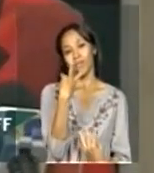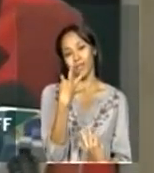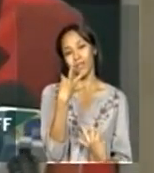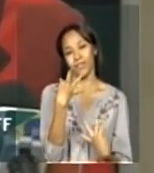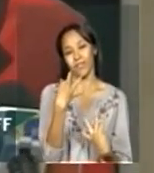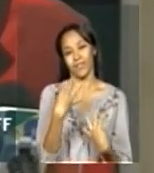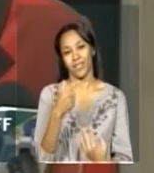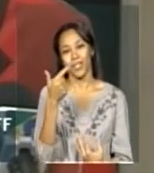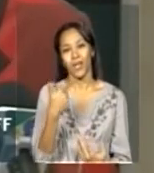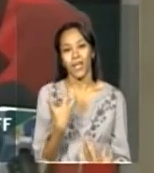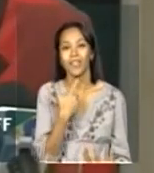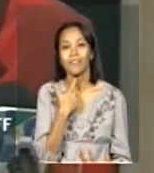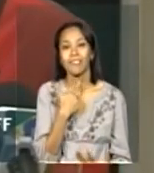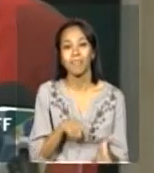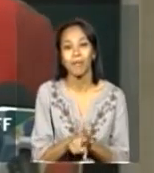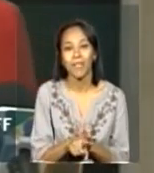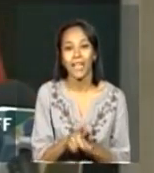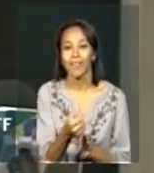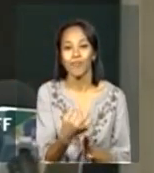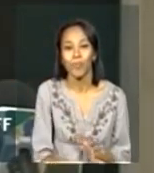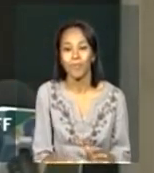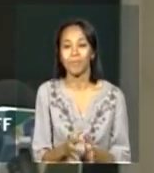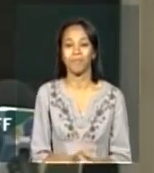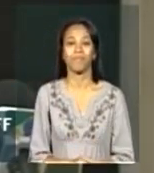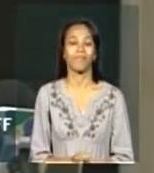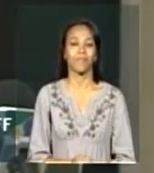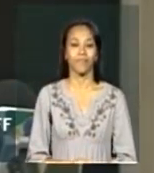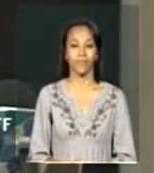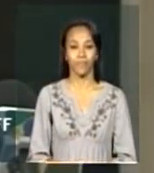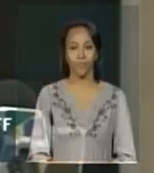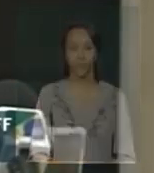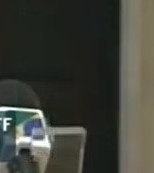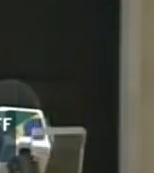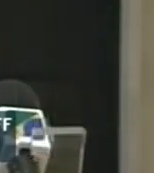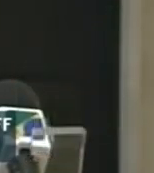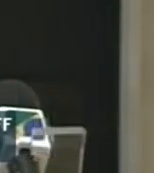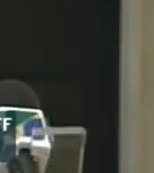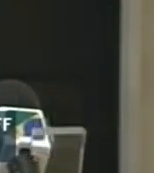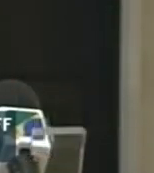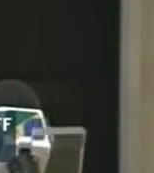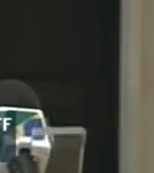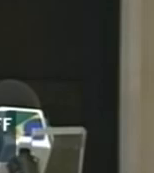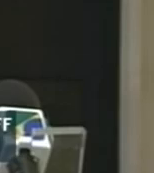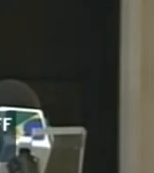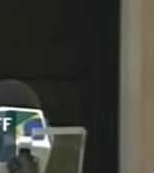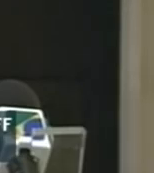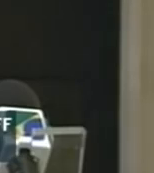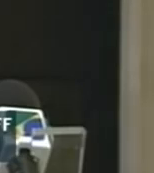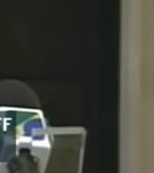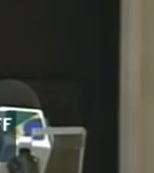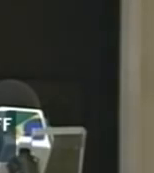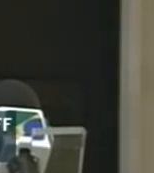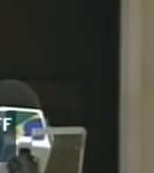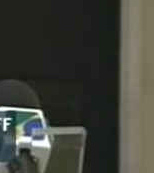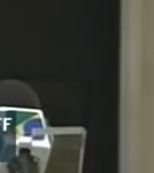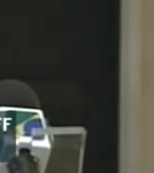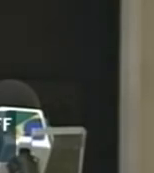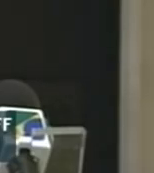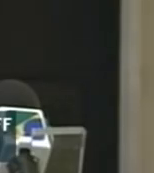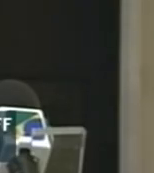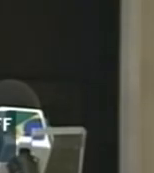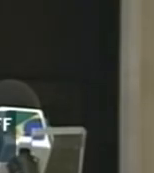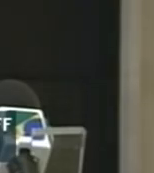uma cara de que eu quero perguntar e ela não deixa. PRB ontem deu entrevista dizendo que a senhora pediu a ele na reunião lá